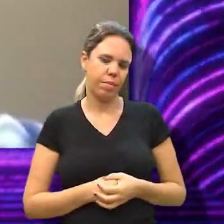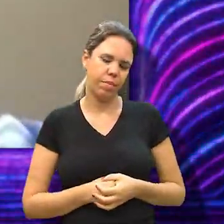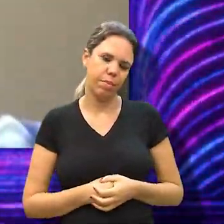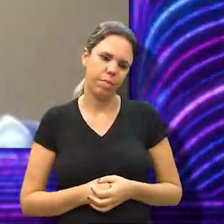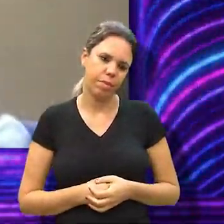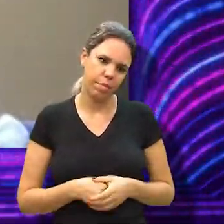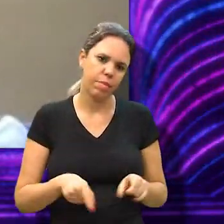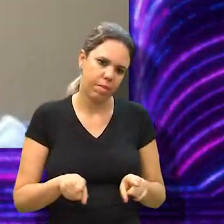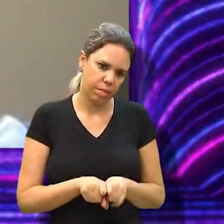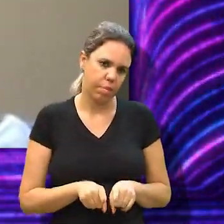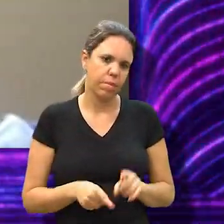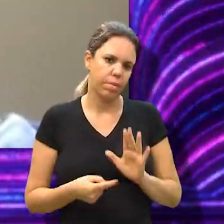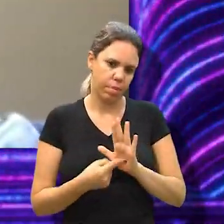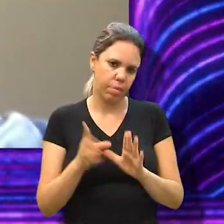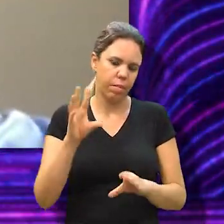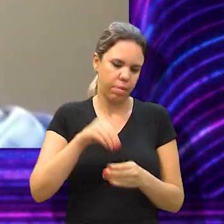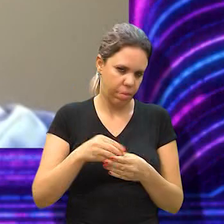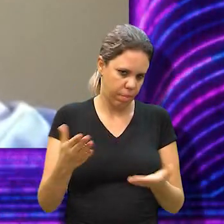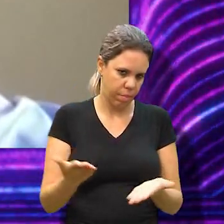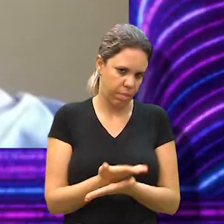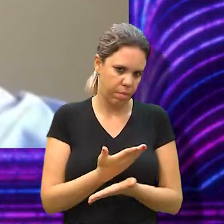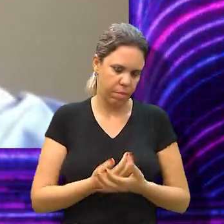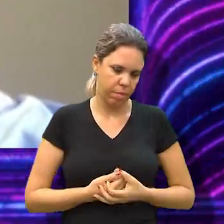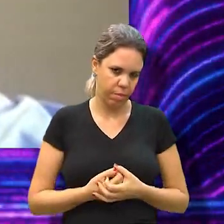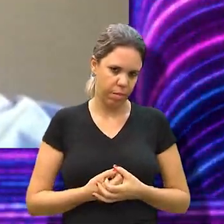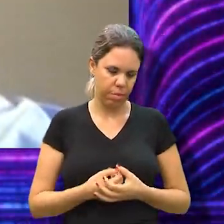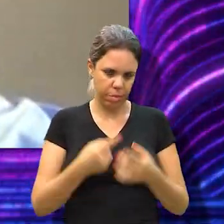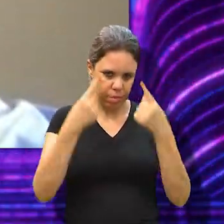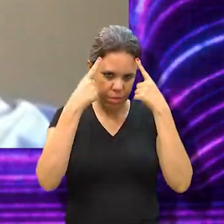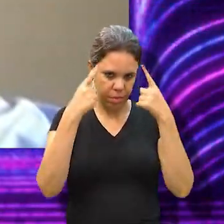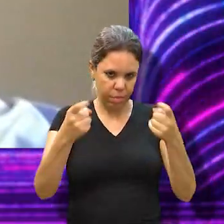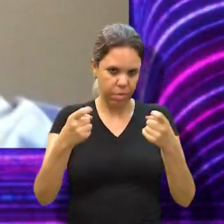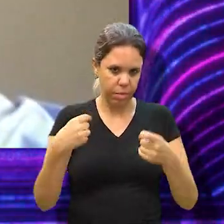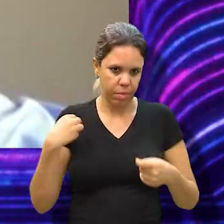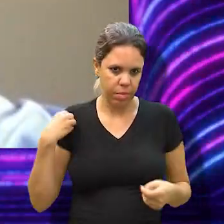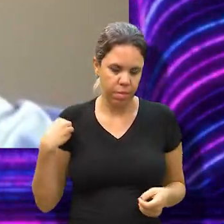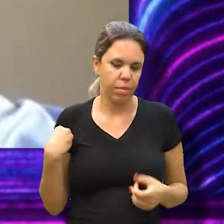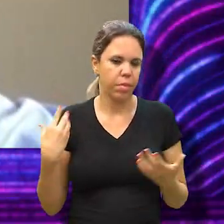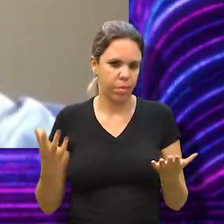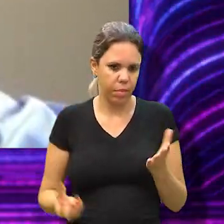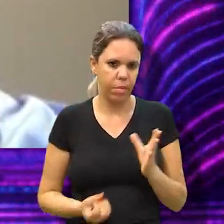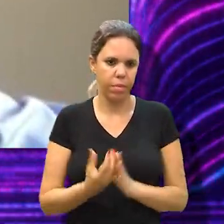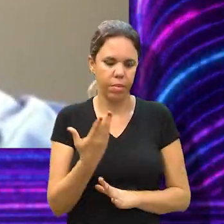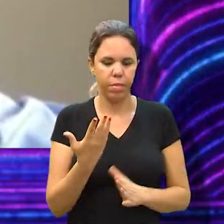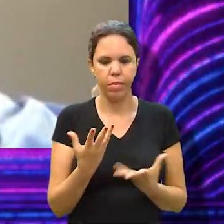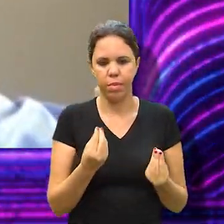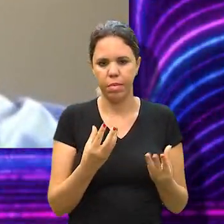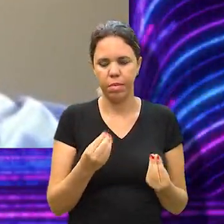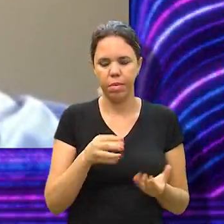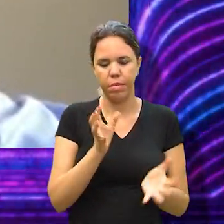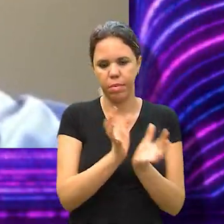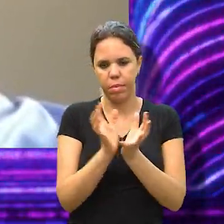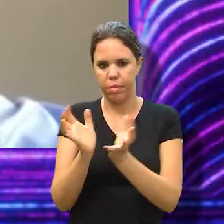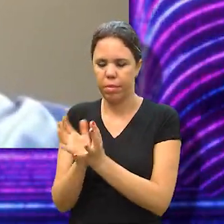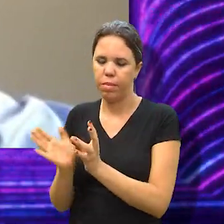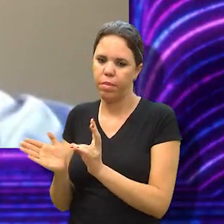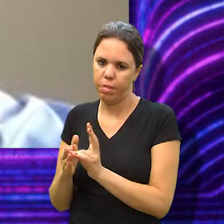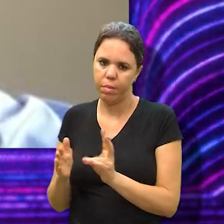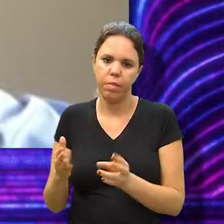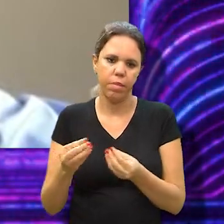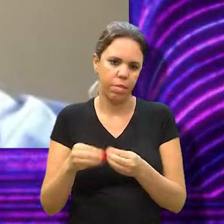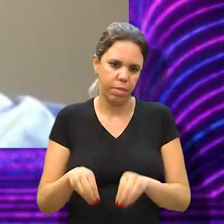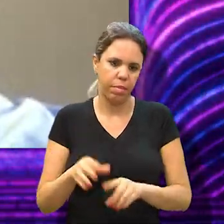tudo mais. Então isso também é trazido na obra, né? Essa questão da violência que é cometida com muitas tribos,